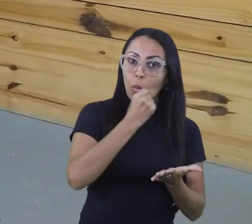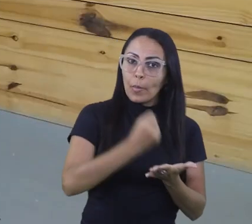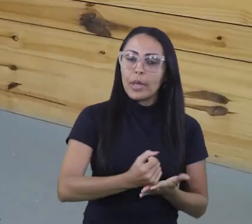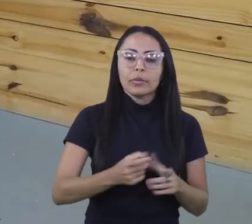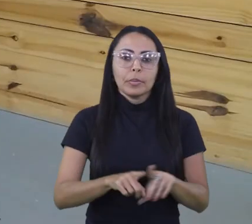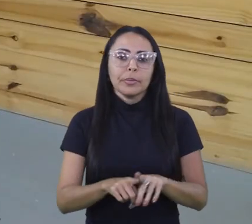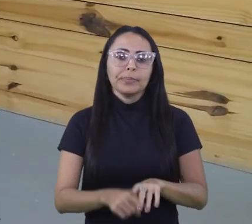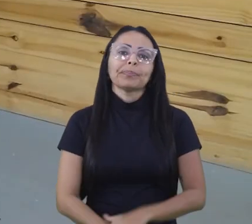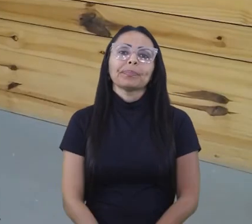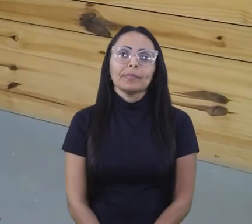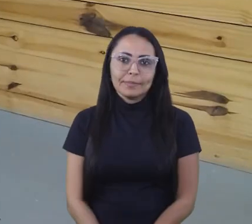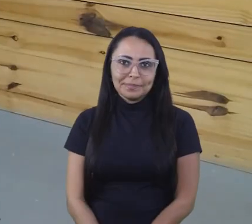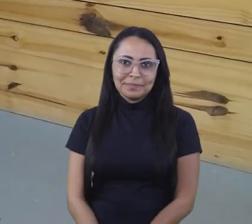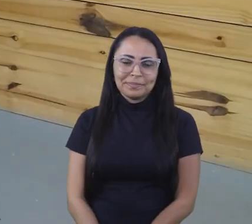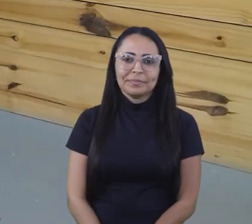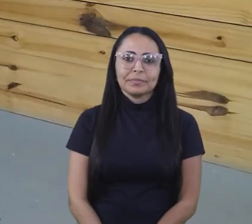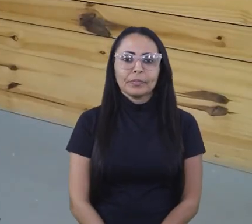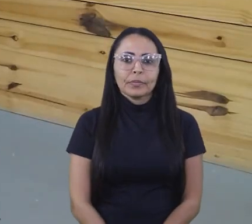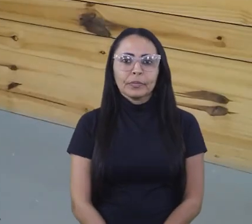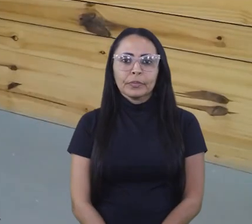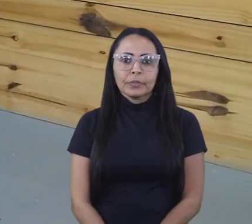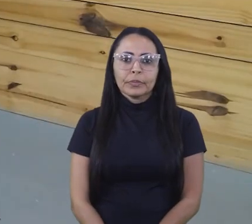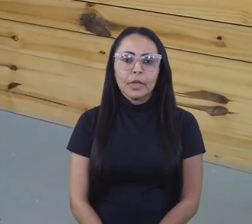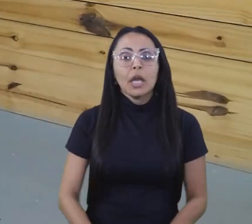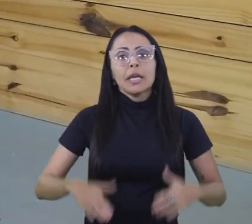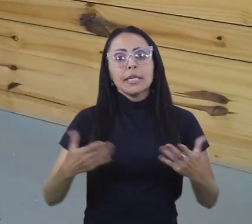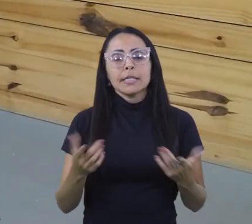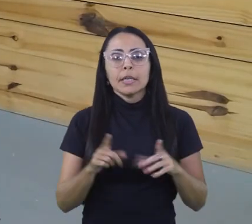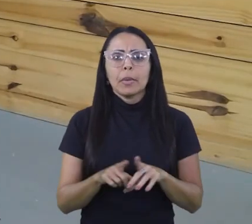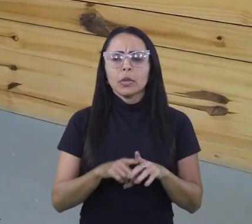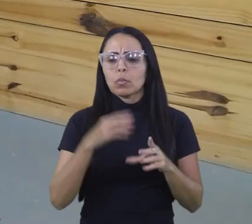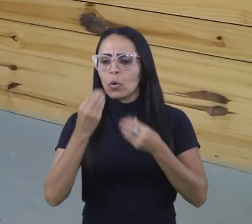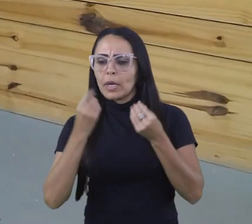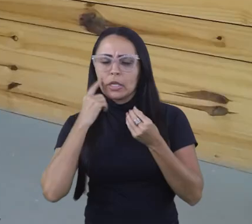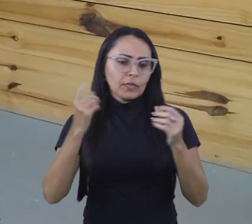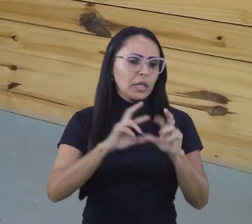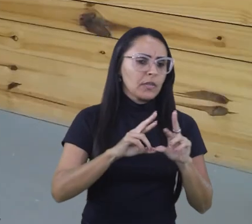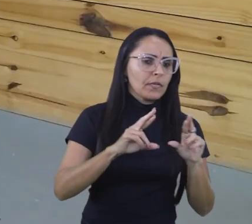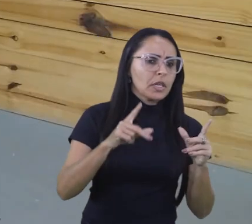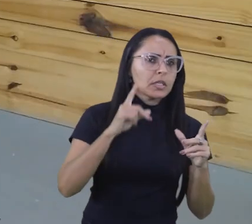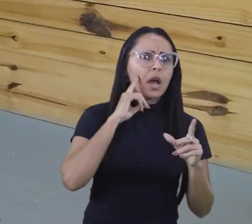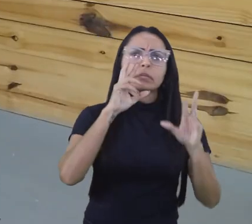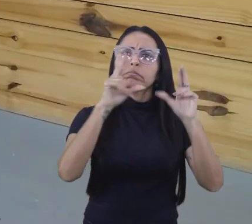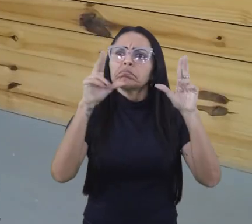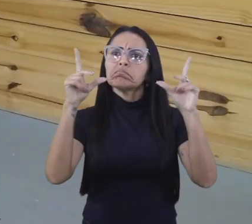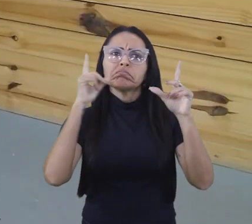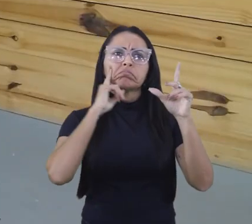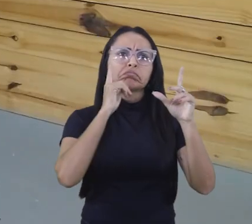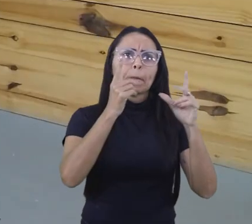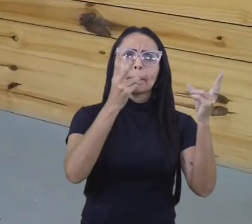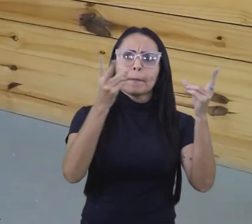classificação bibliográfica, com esta notação. E o que vai diferenciar isso? Por exemplo, digamos assim, se a gente